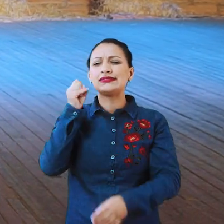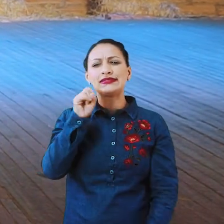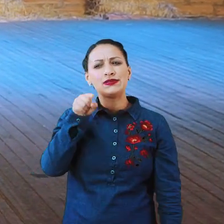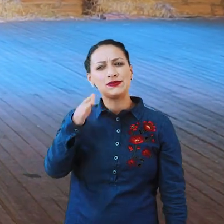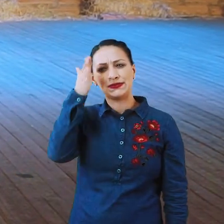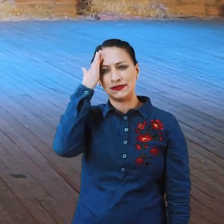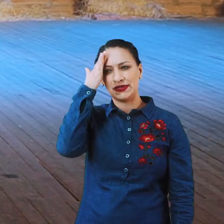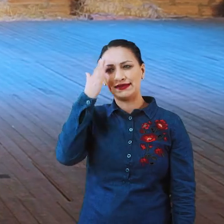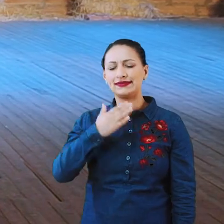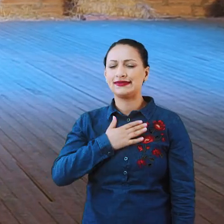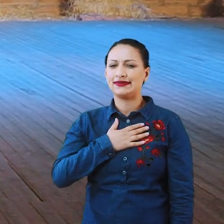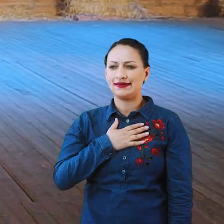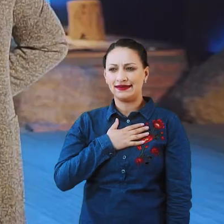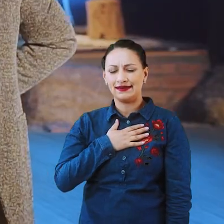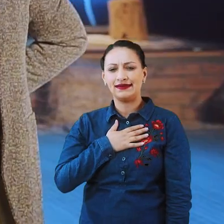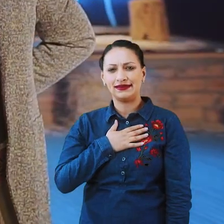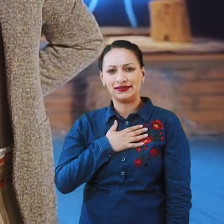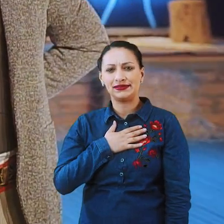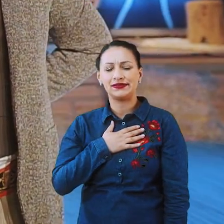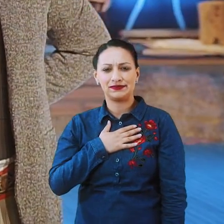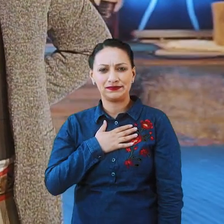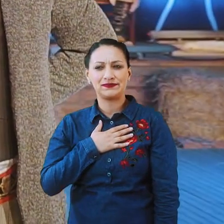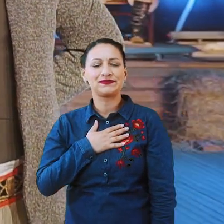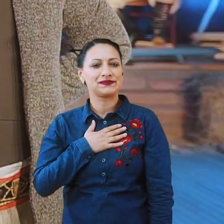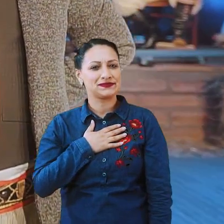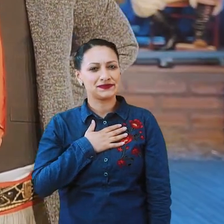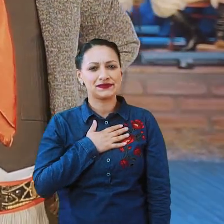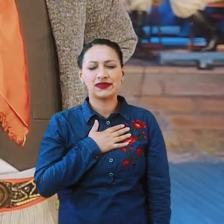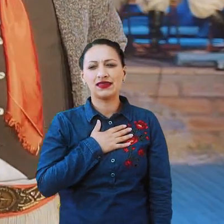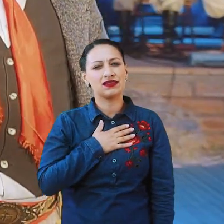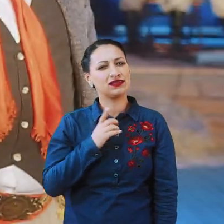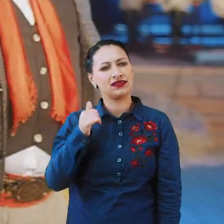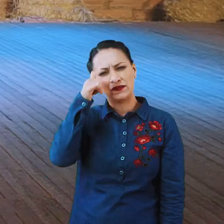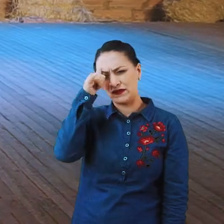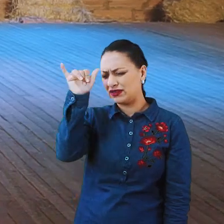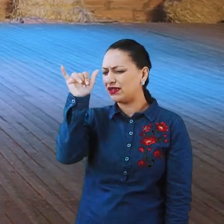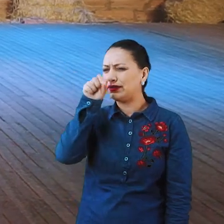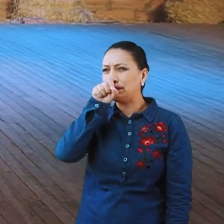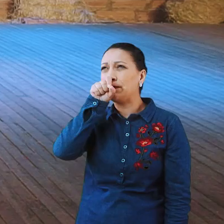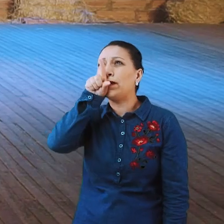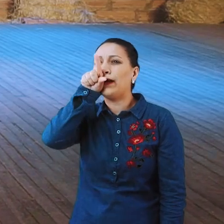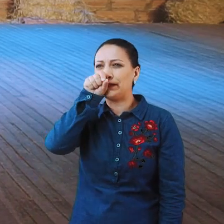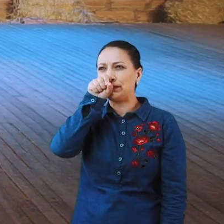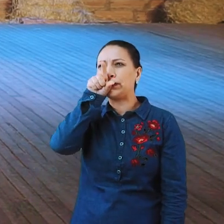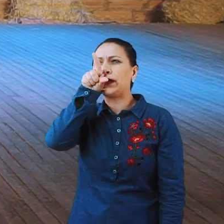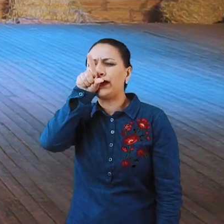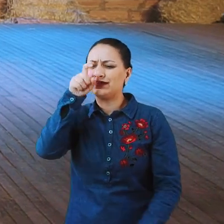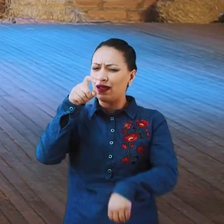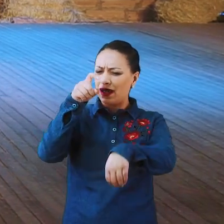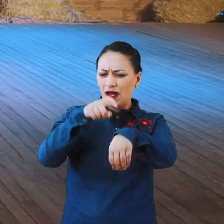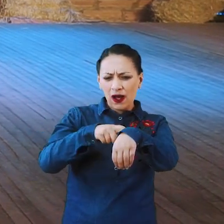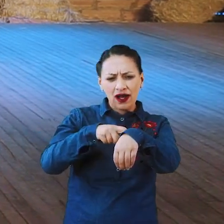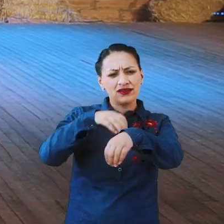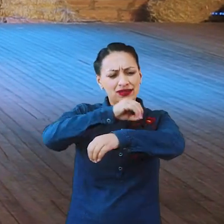soubesse, ai, por certo não cantarias nas horas